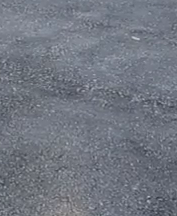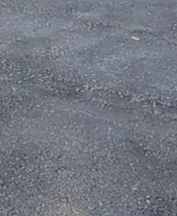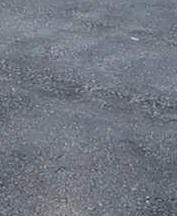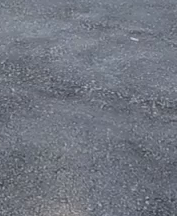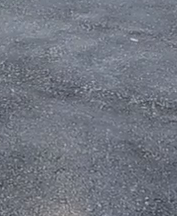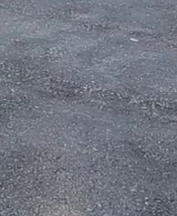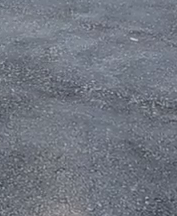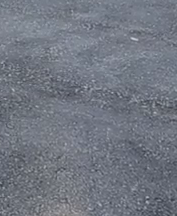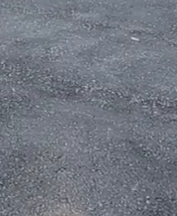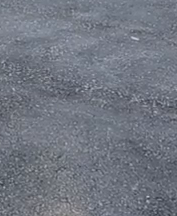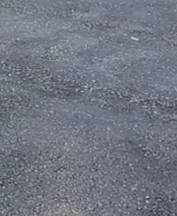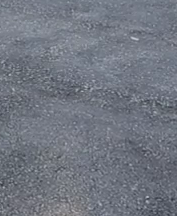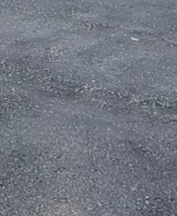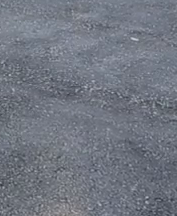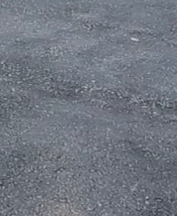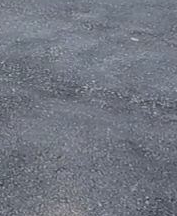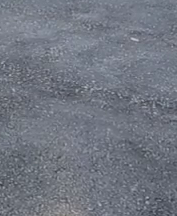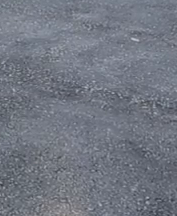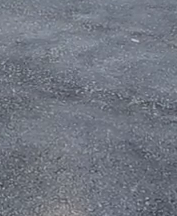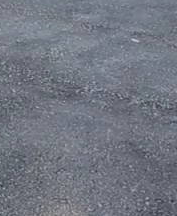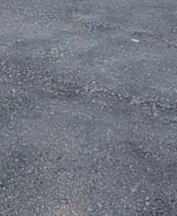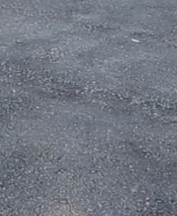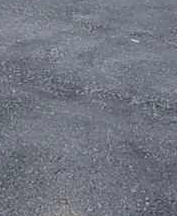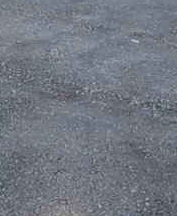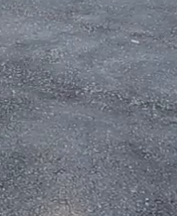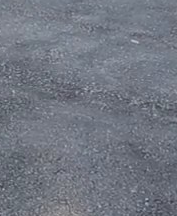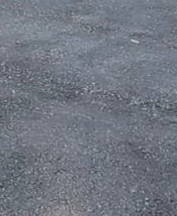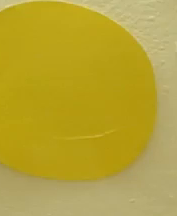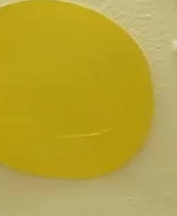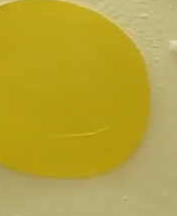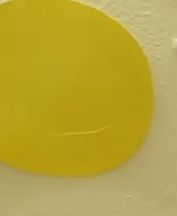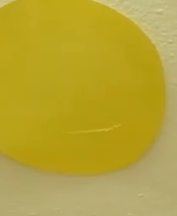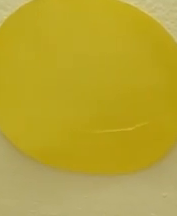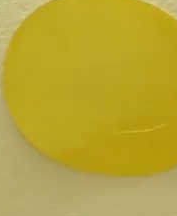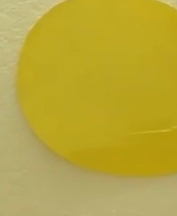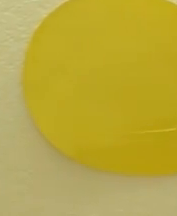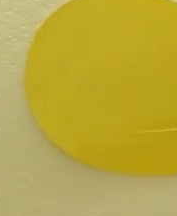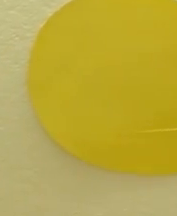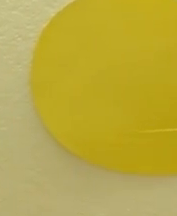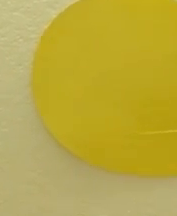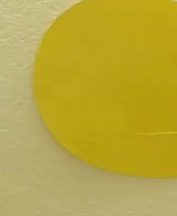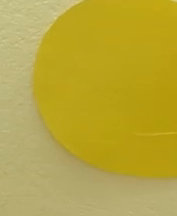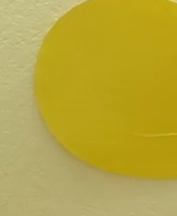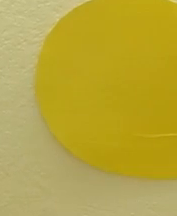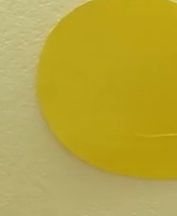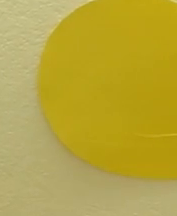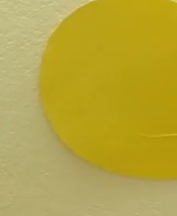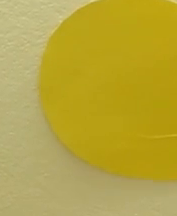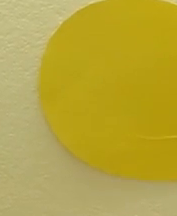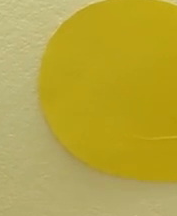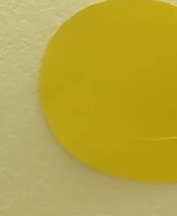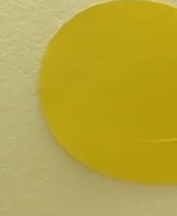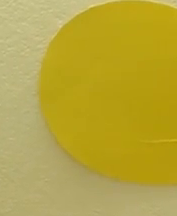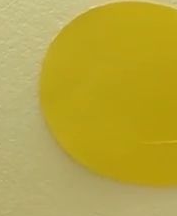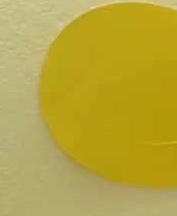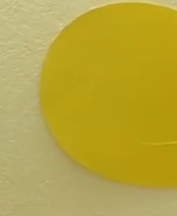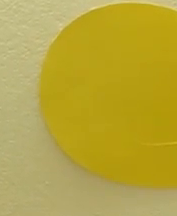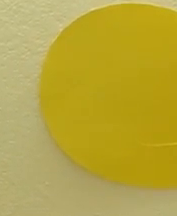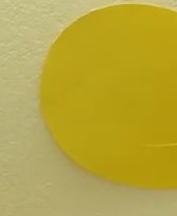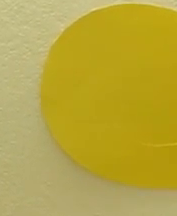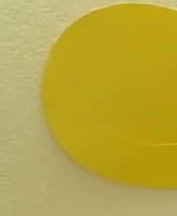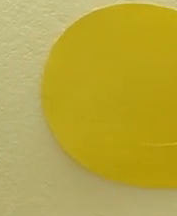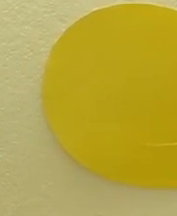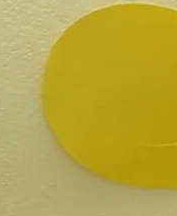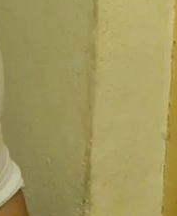Fachada da escola. Ônibus amarelo ao lado. No interior da escola, na parede, letras e formas geométricas feitas de papéis